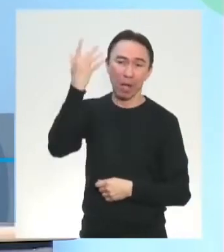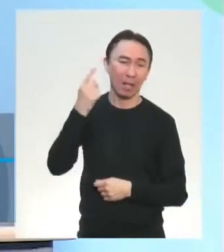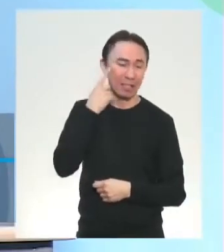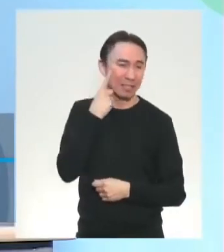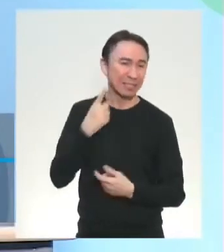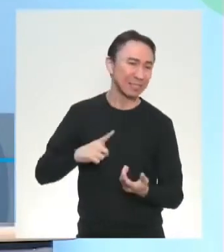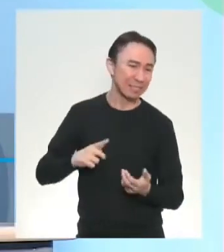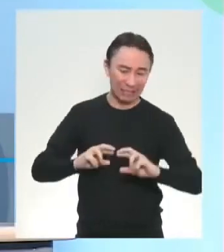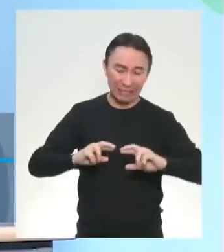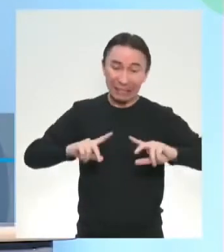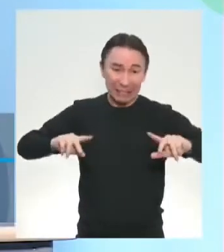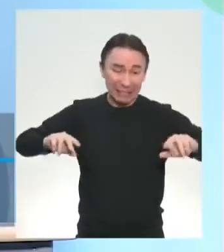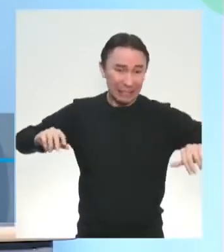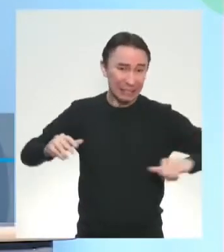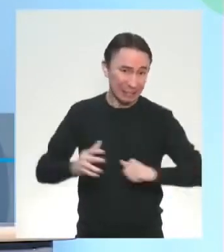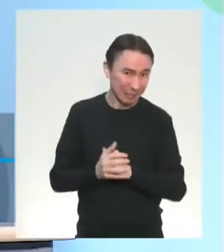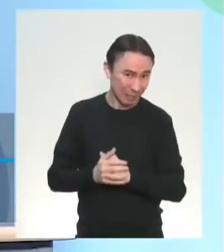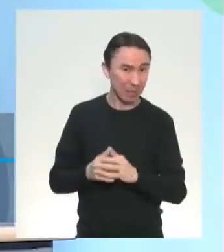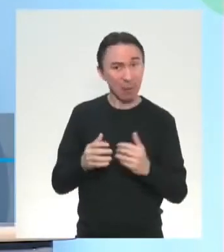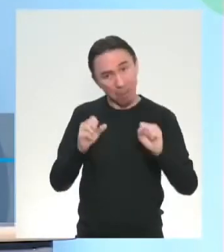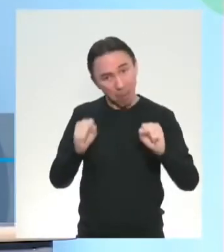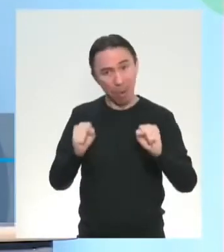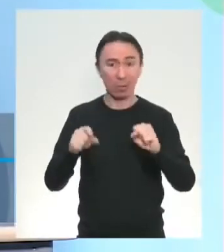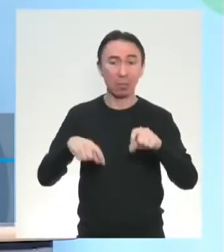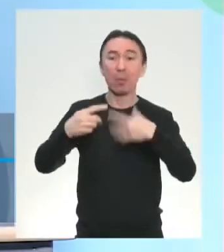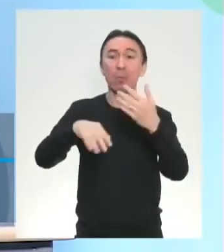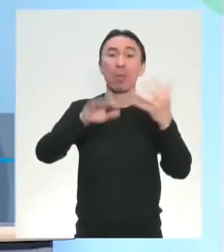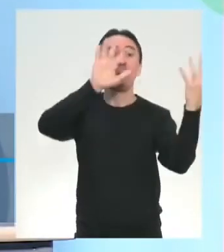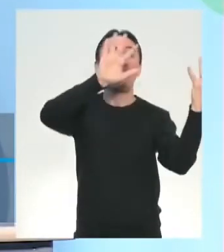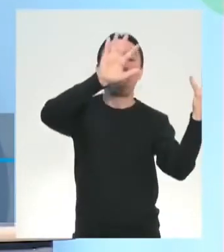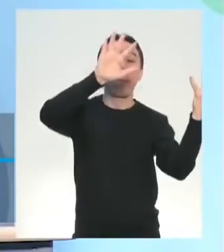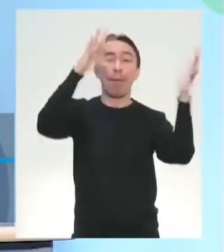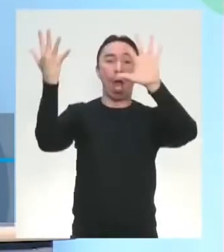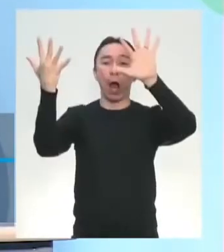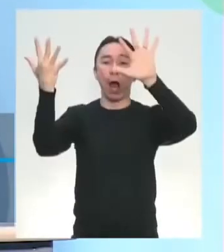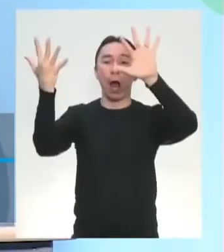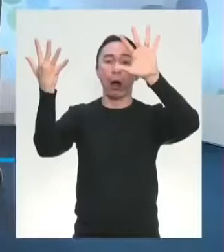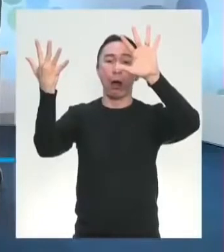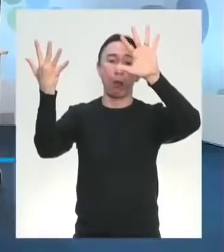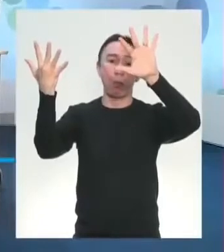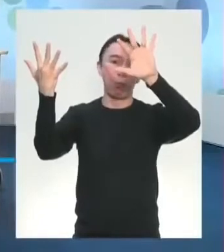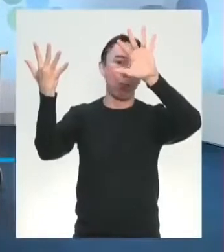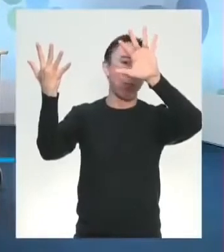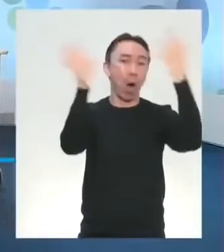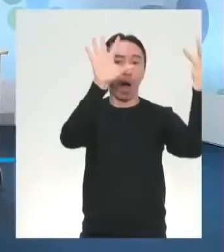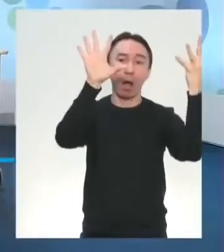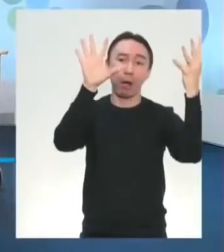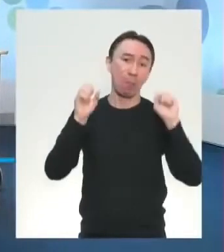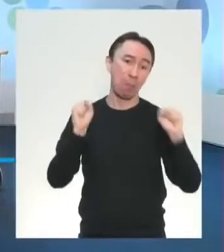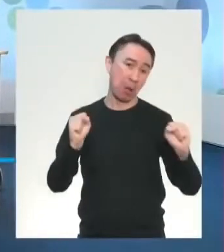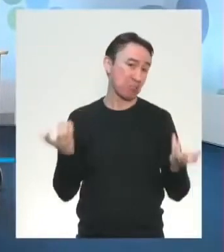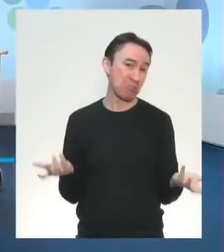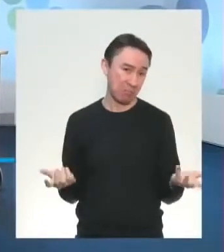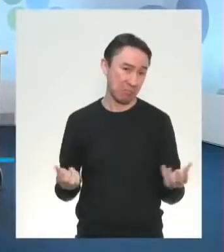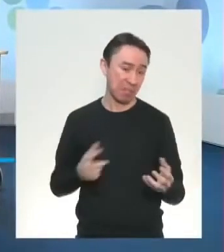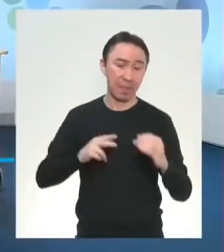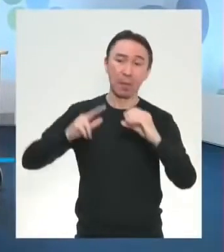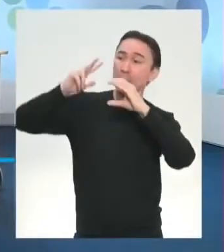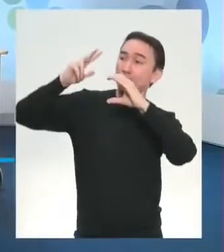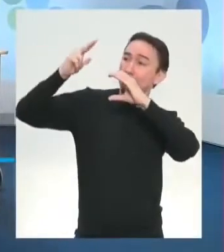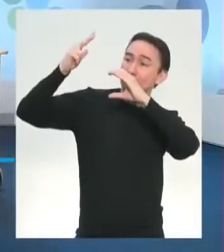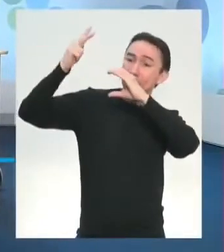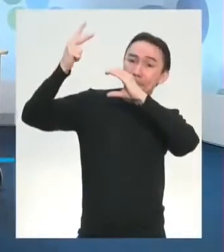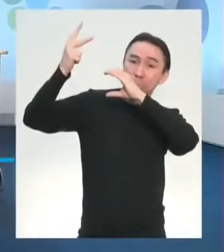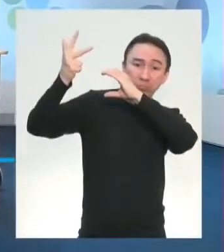o clima. E a natureza pode mudar, né, professor? Nós temos aí uma previsão, uma visão do satélite, mas